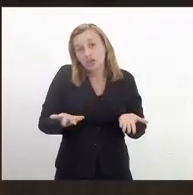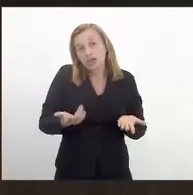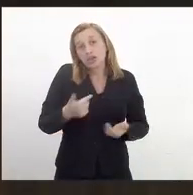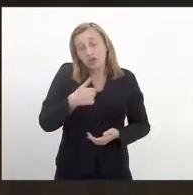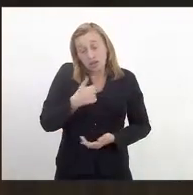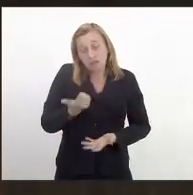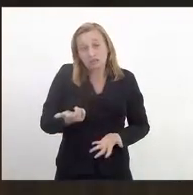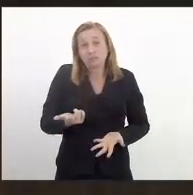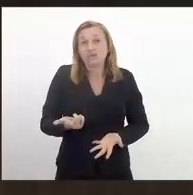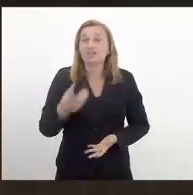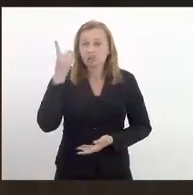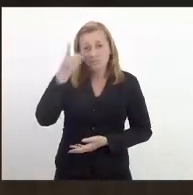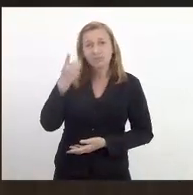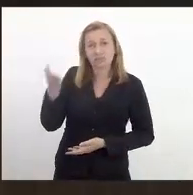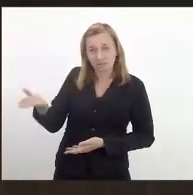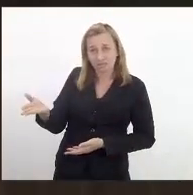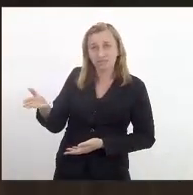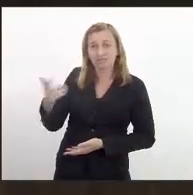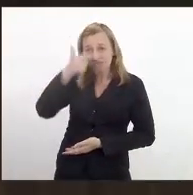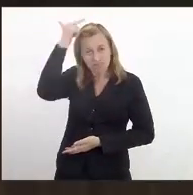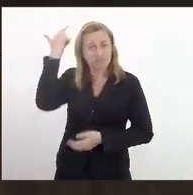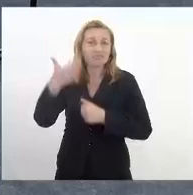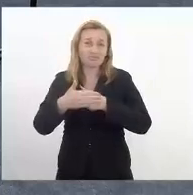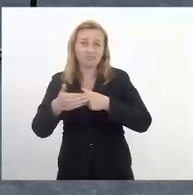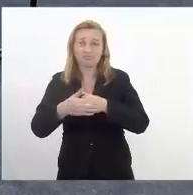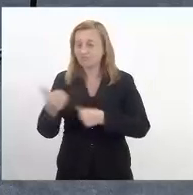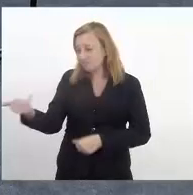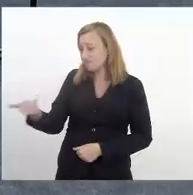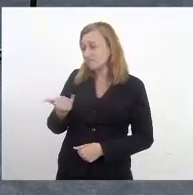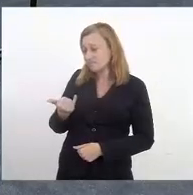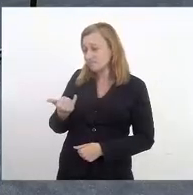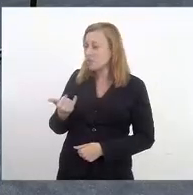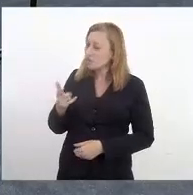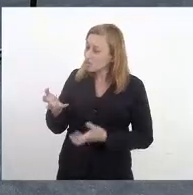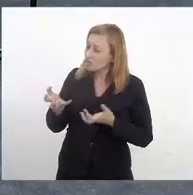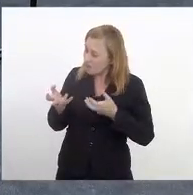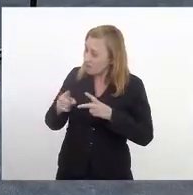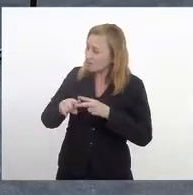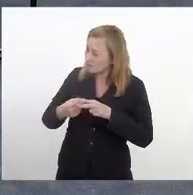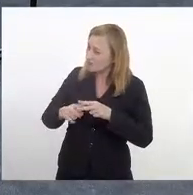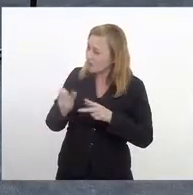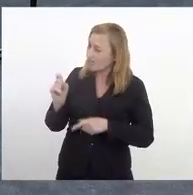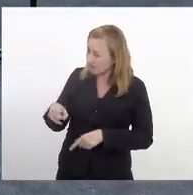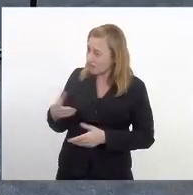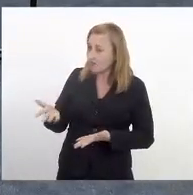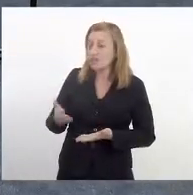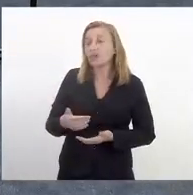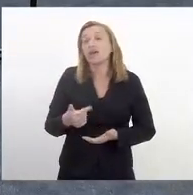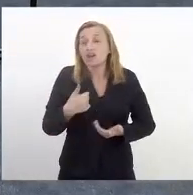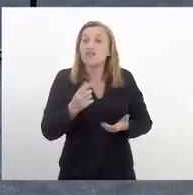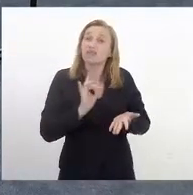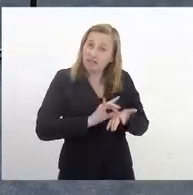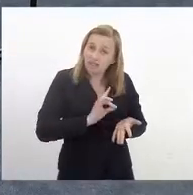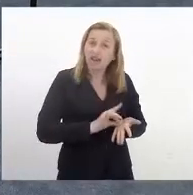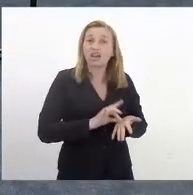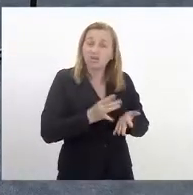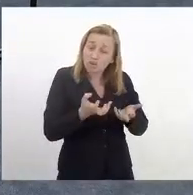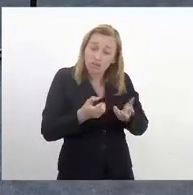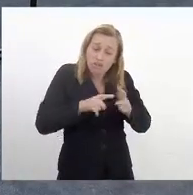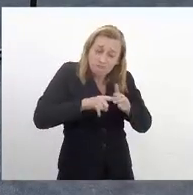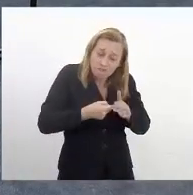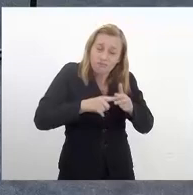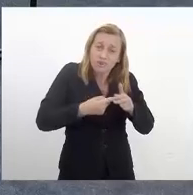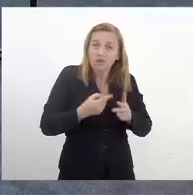e eu tive aqui de Pablo escola até muito carinho ele disse você tá tentando ajeitar né e eu tentei mesmo para